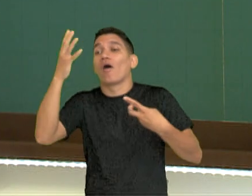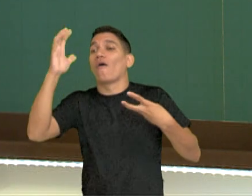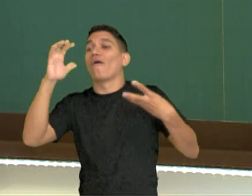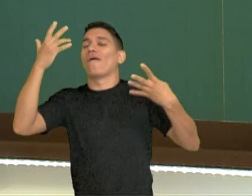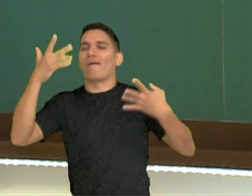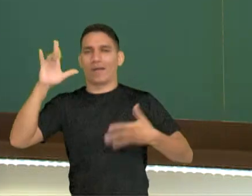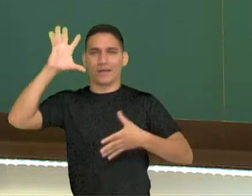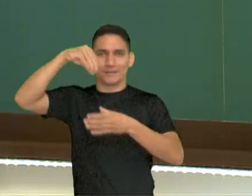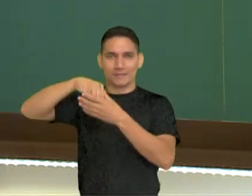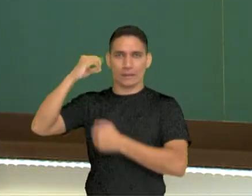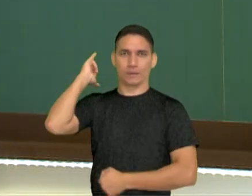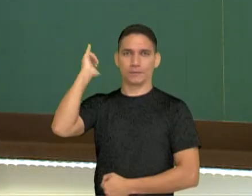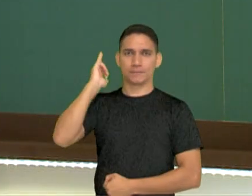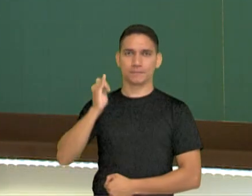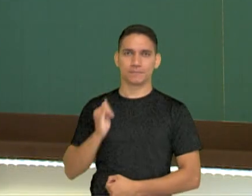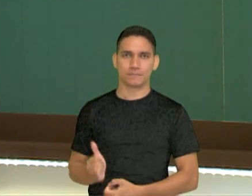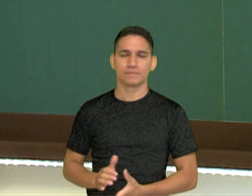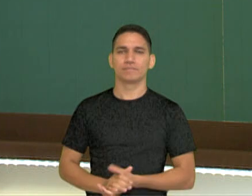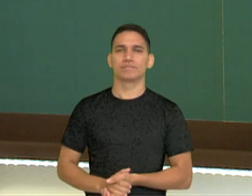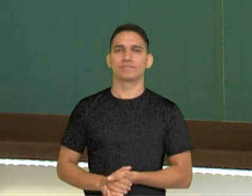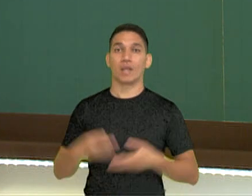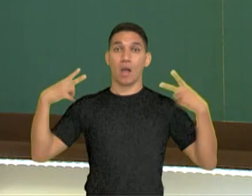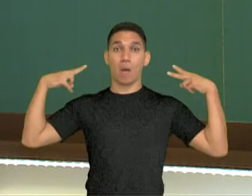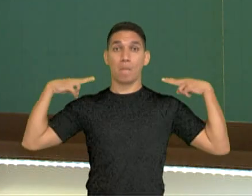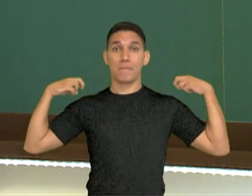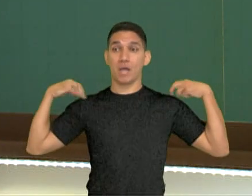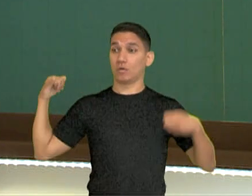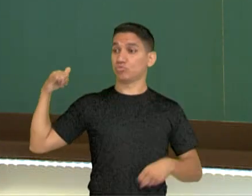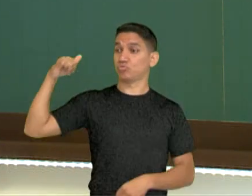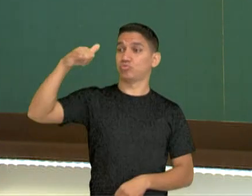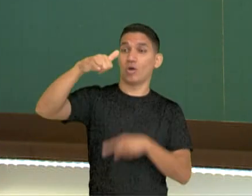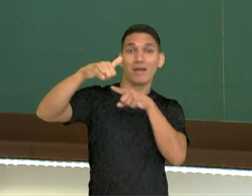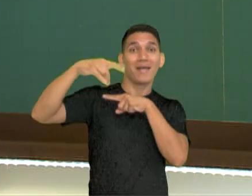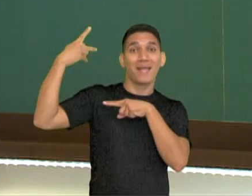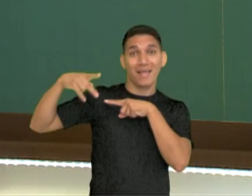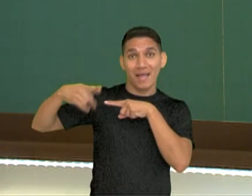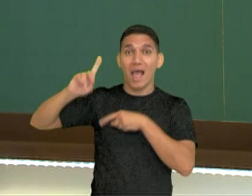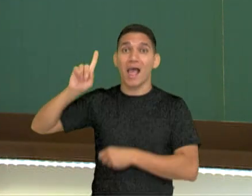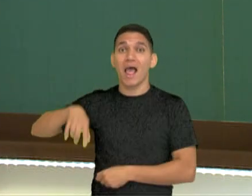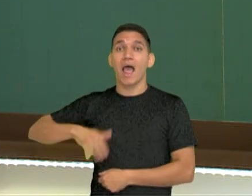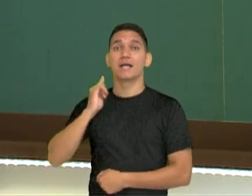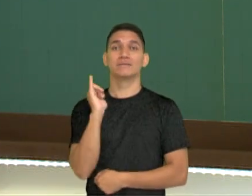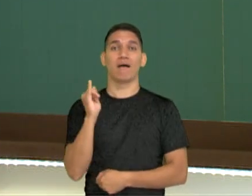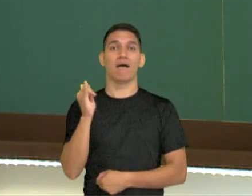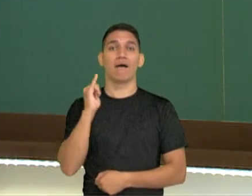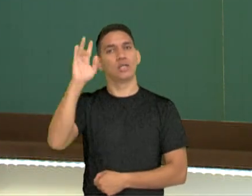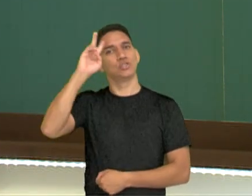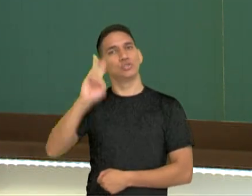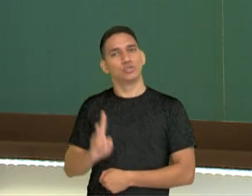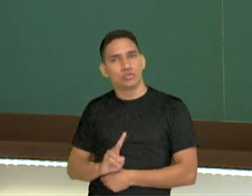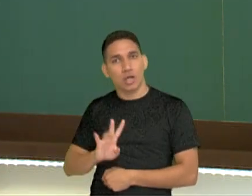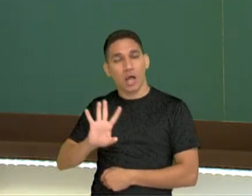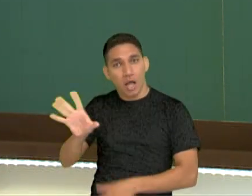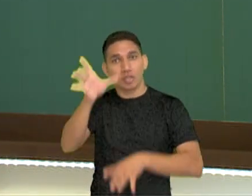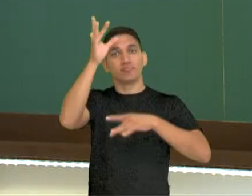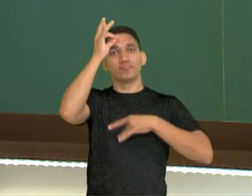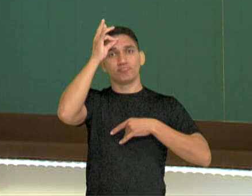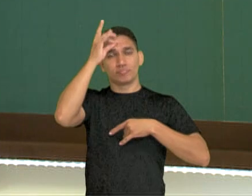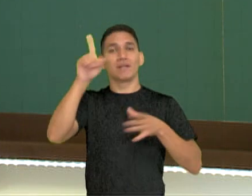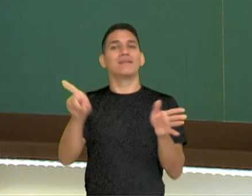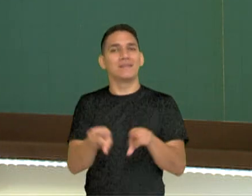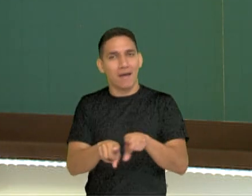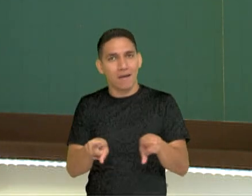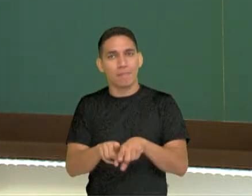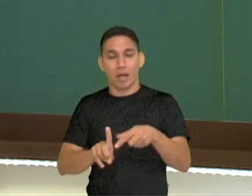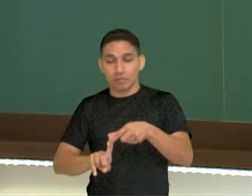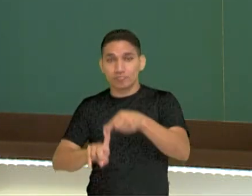do nosso romance. O piloto é o narrador da história e ele assume um papel de protagonista